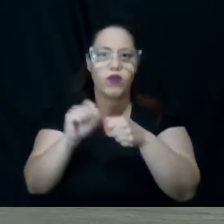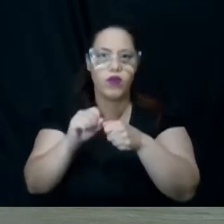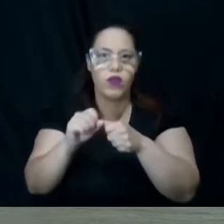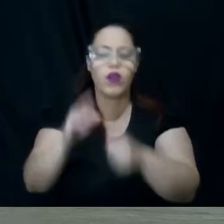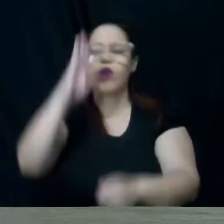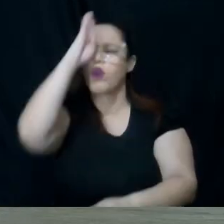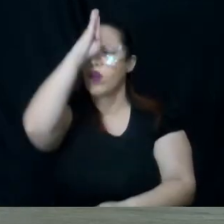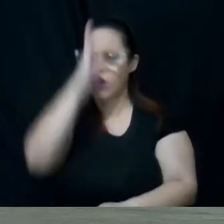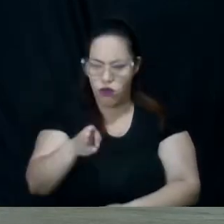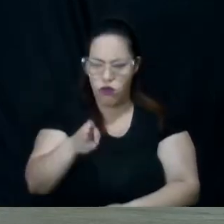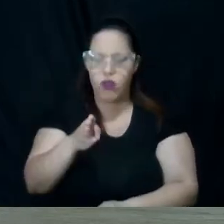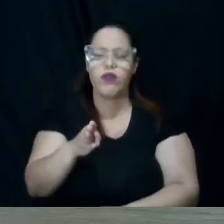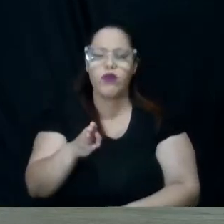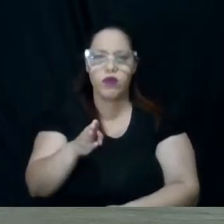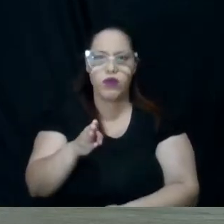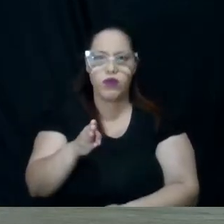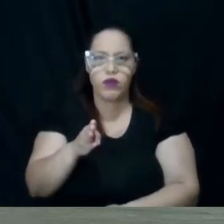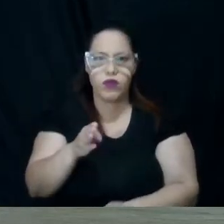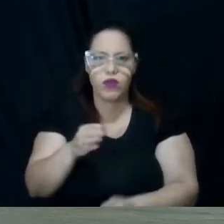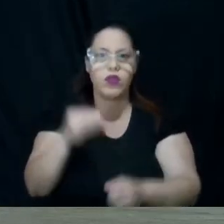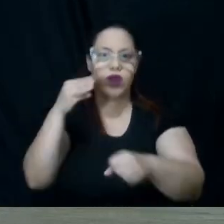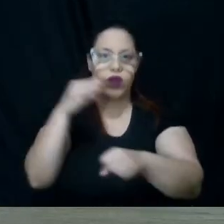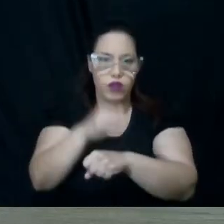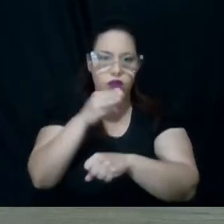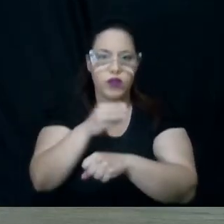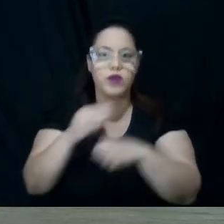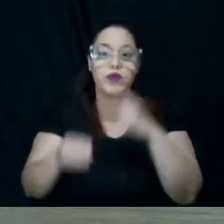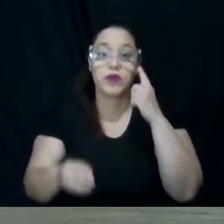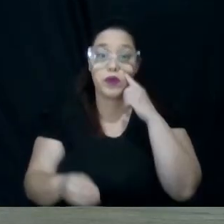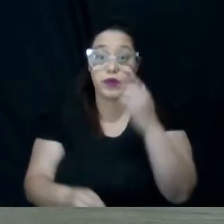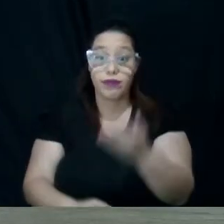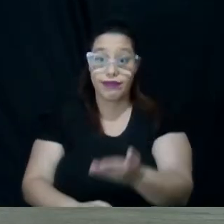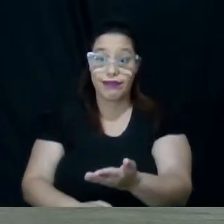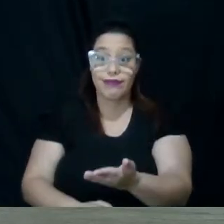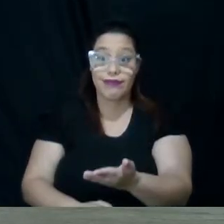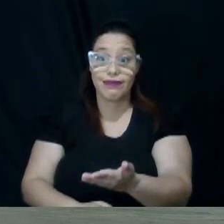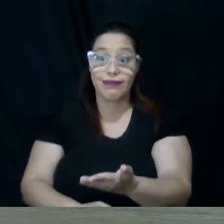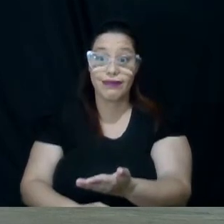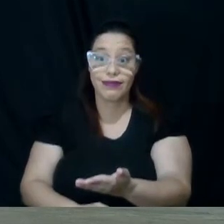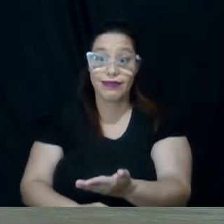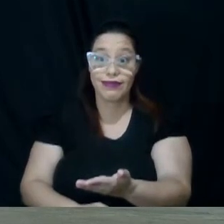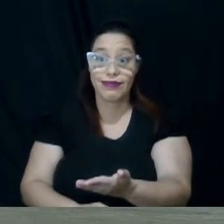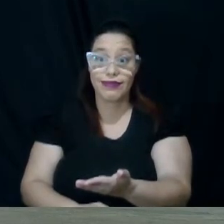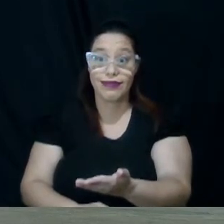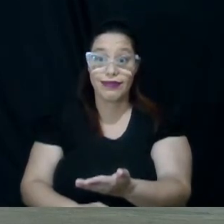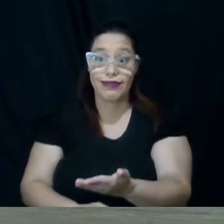para você fazer de forma gratuita. Basta você entrar no site